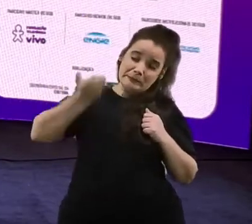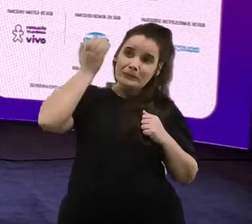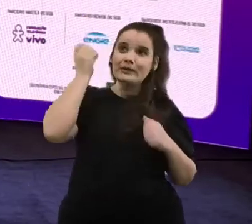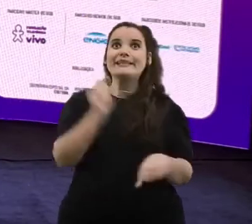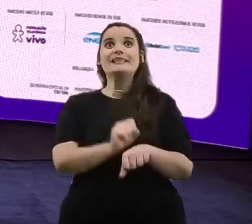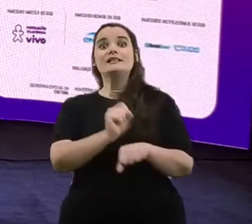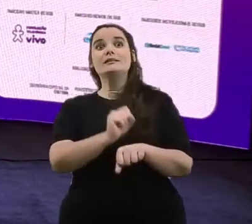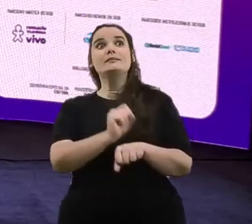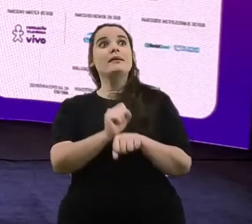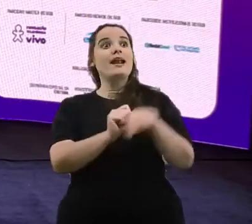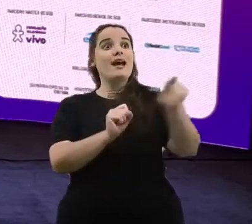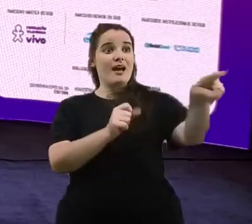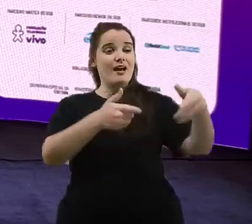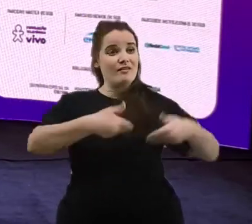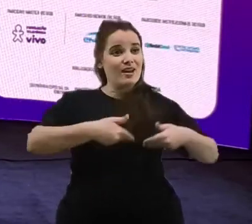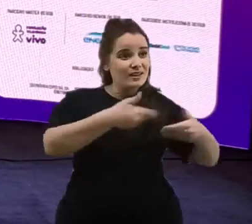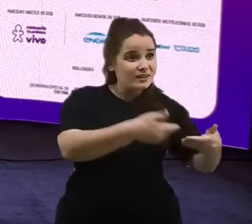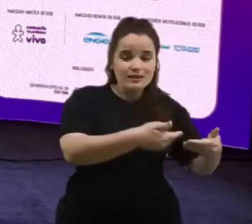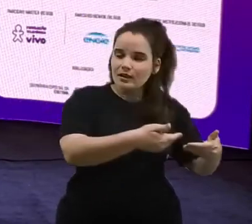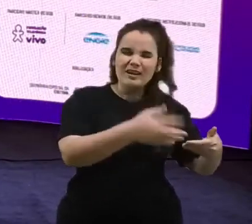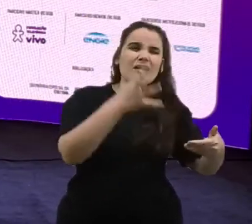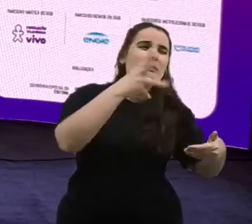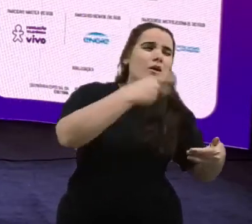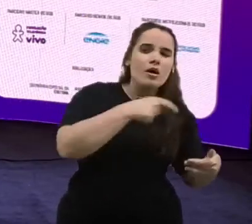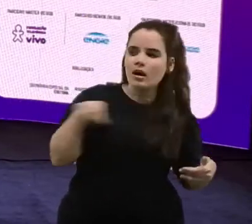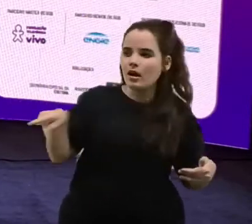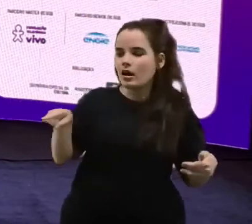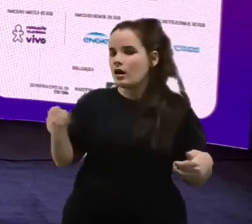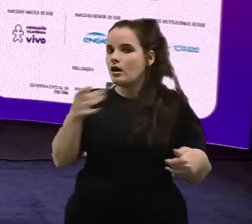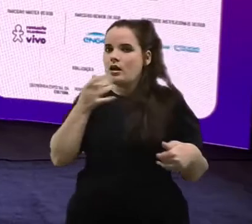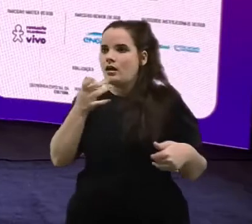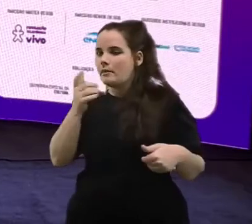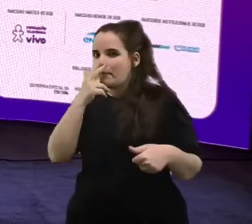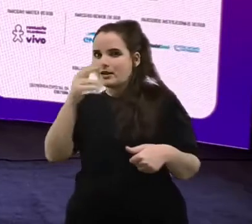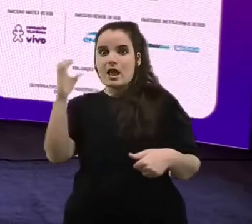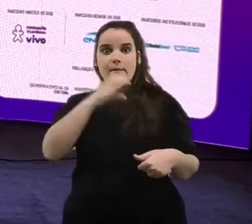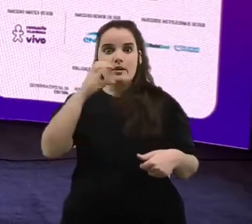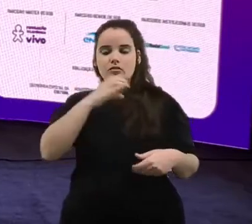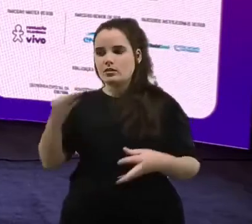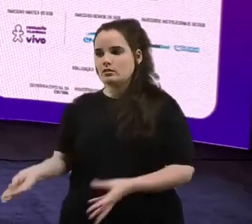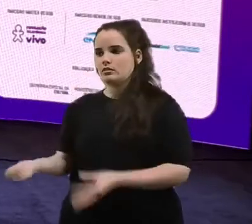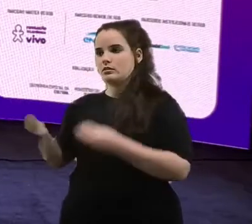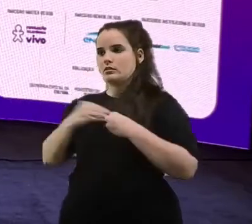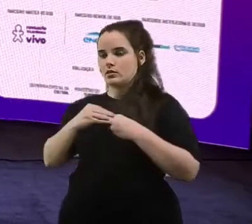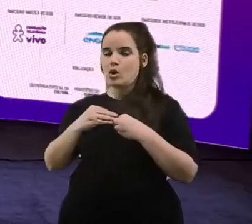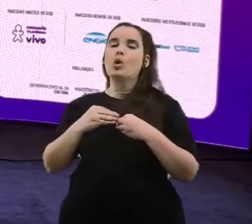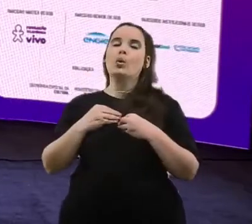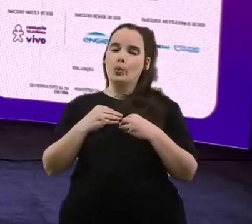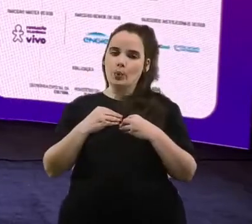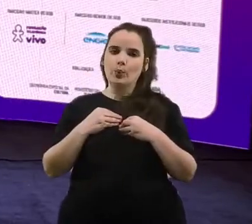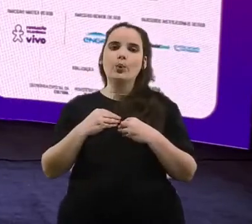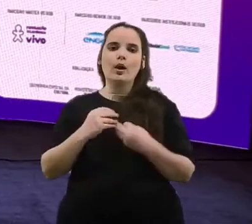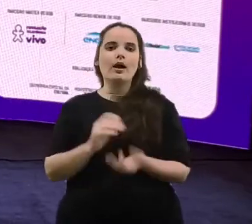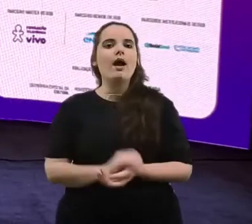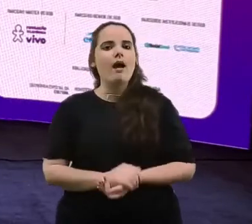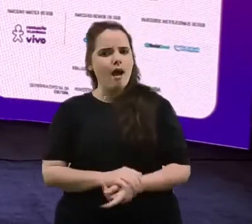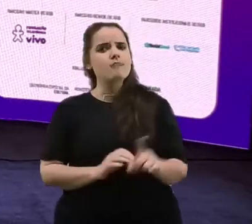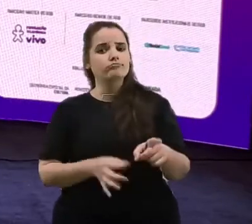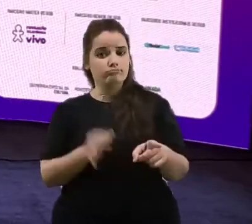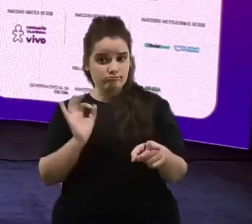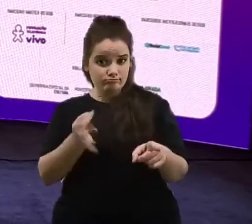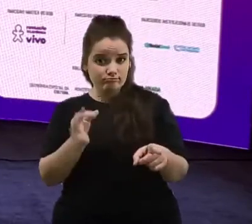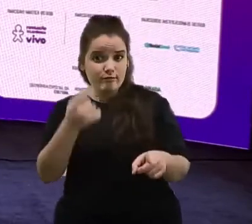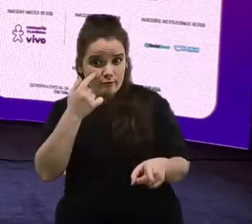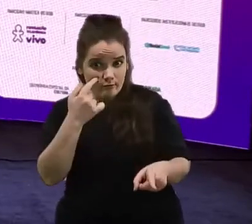de terapia. Eu acho que é bem importante isso que o Thiago trouxe, né? A inteligência artificial,